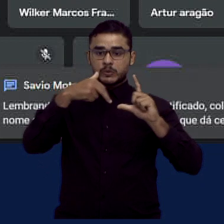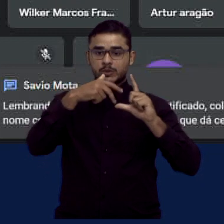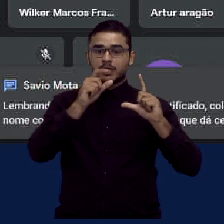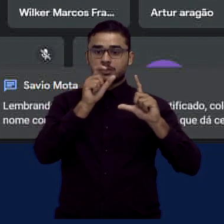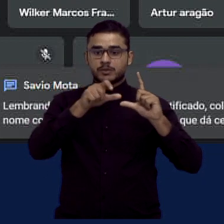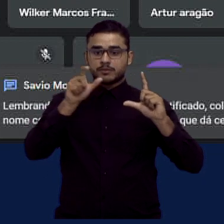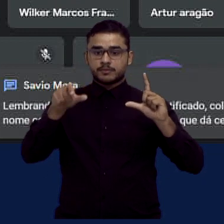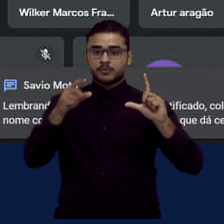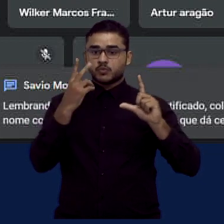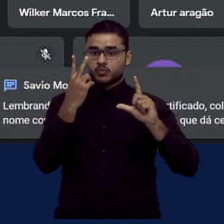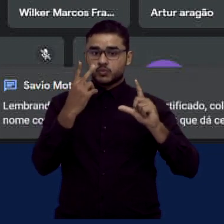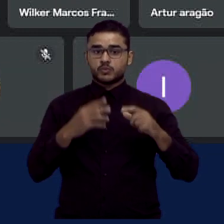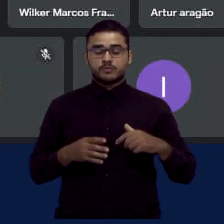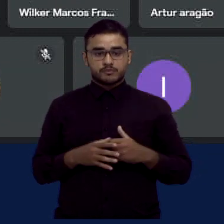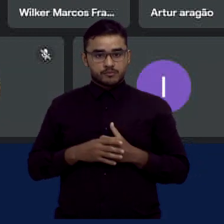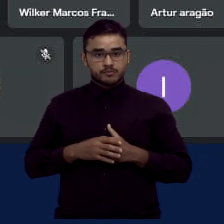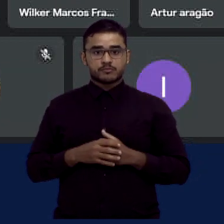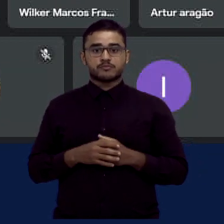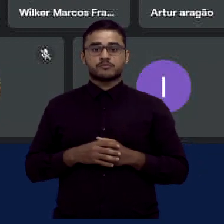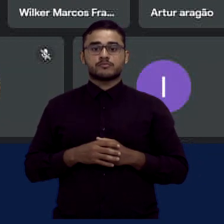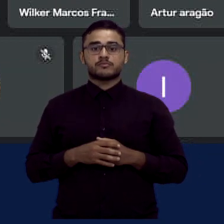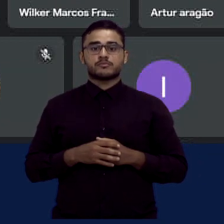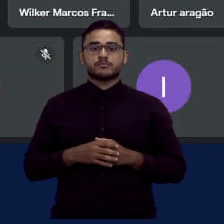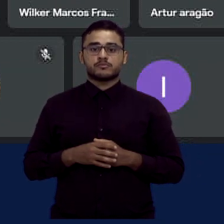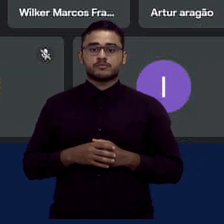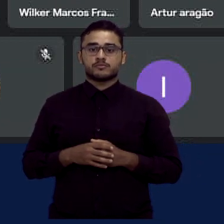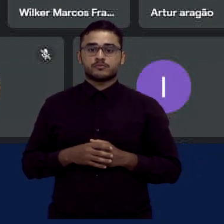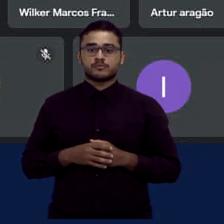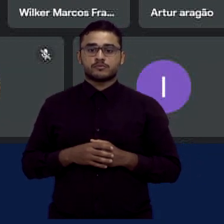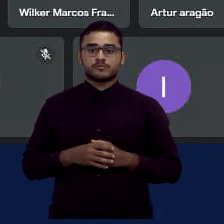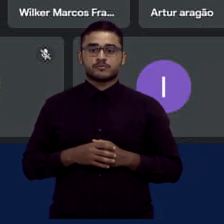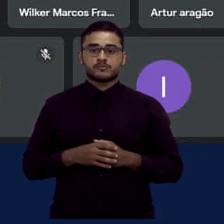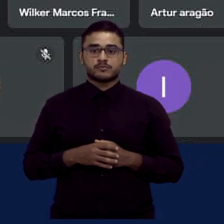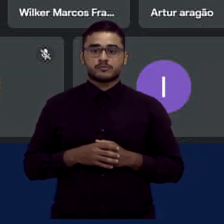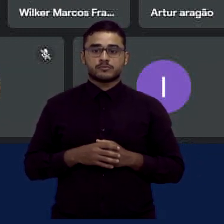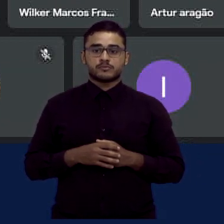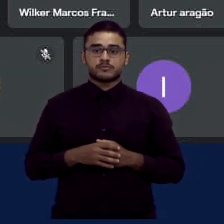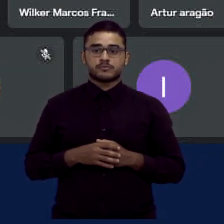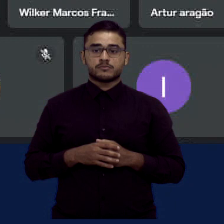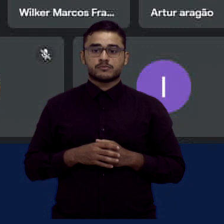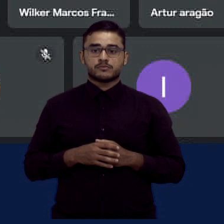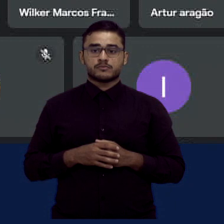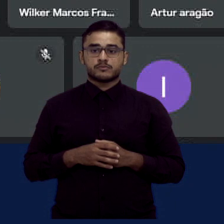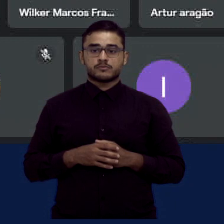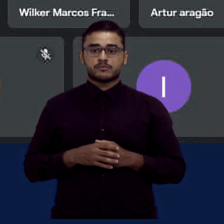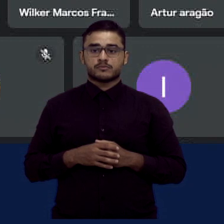Aí, e uma indicação de ano. Só um minuto, pessoal.